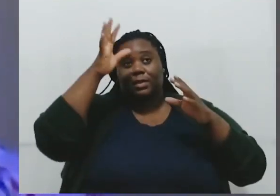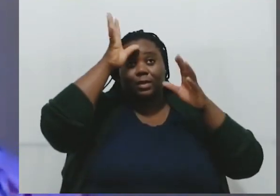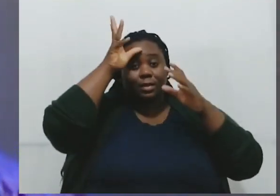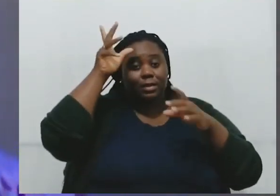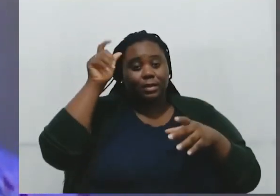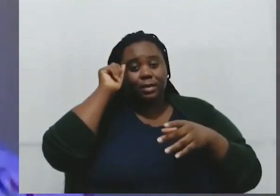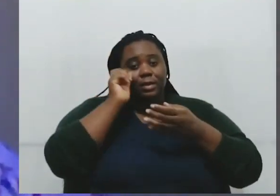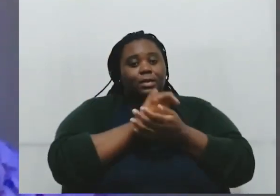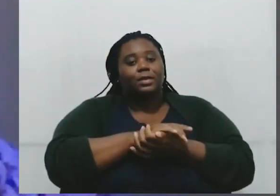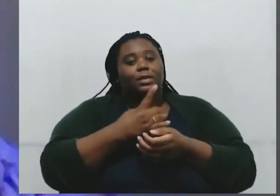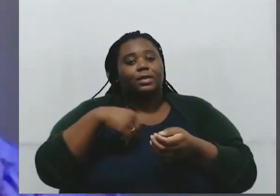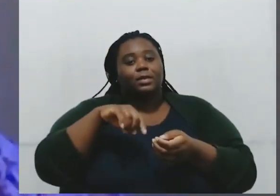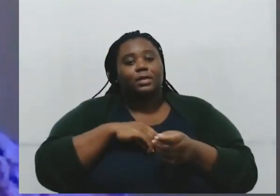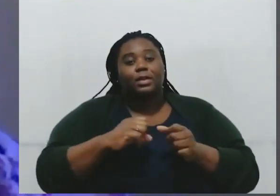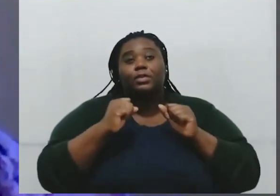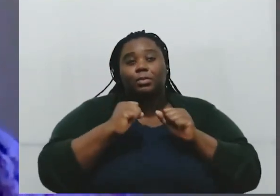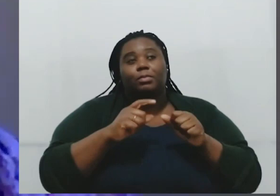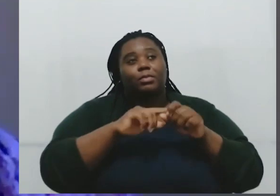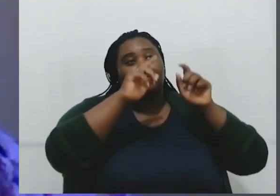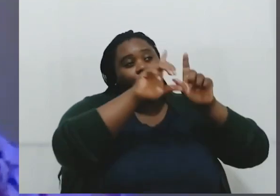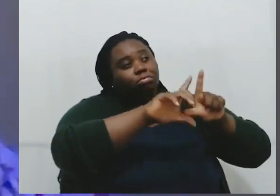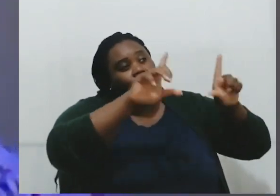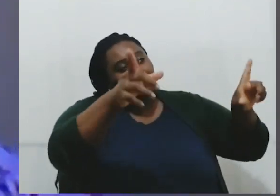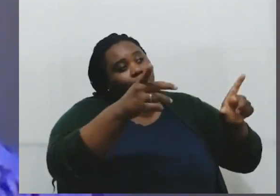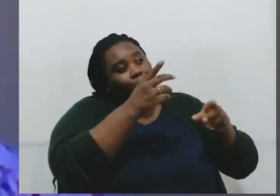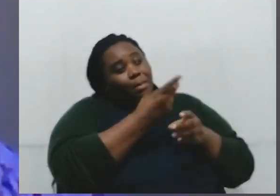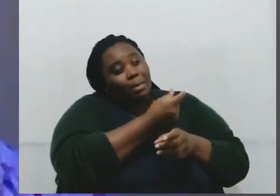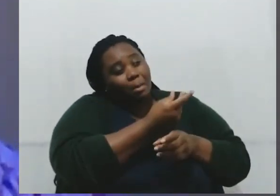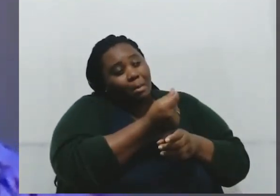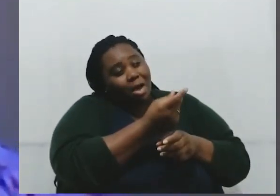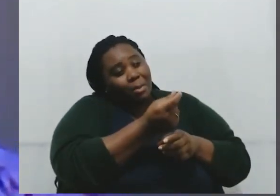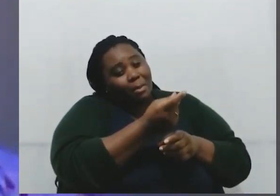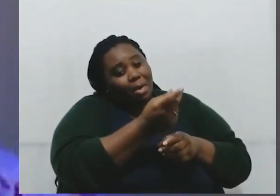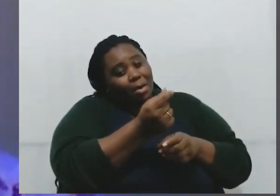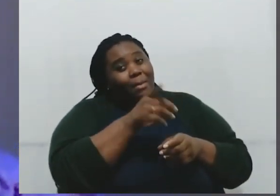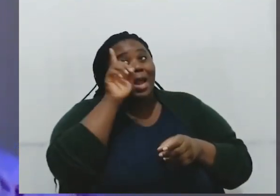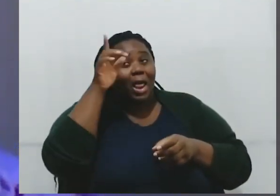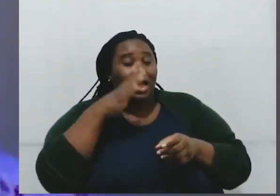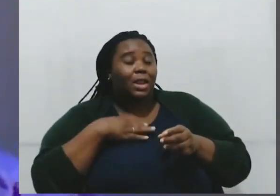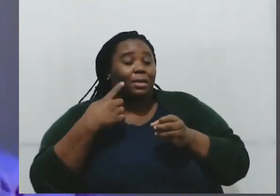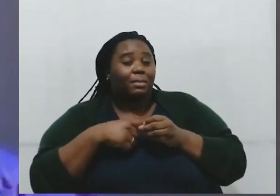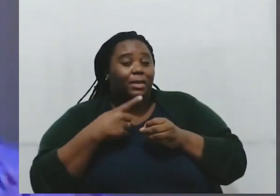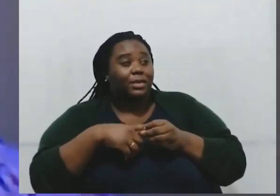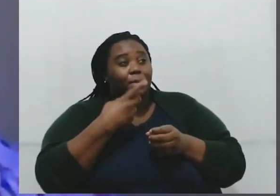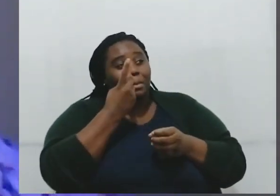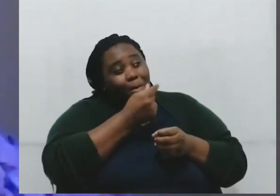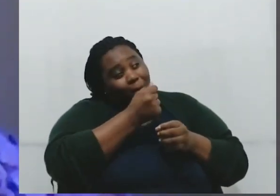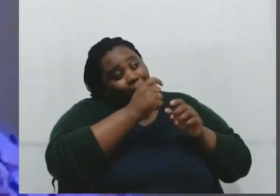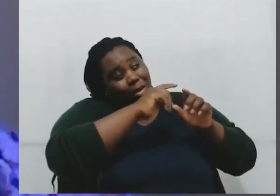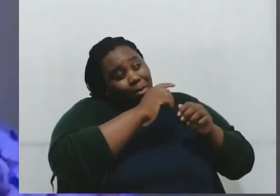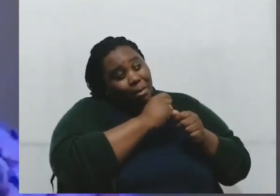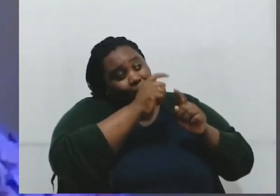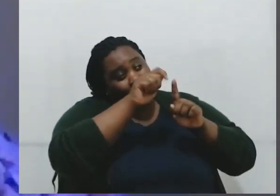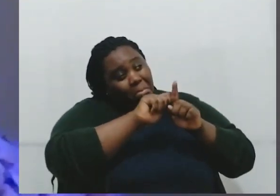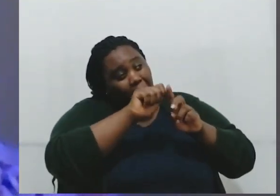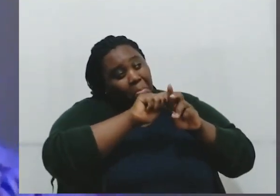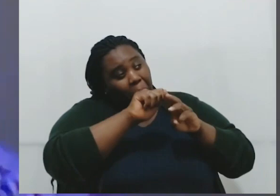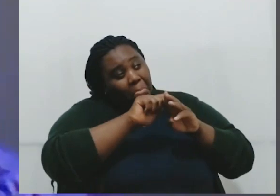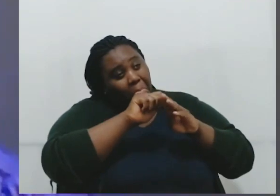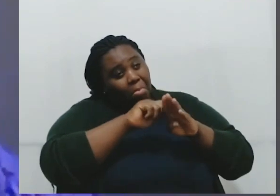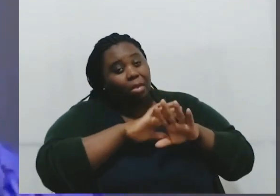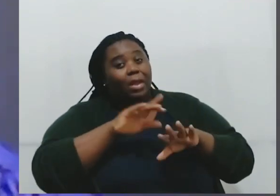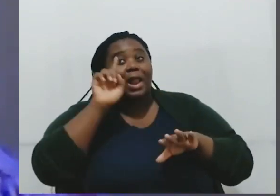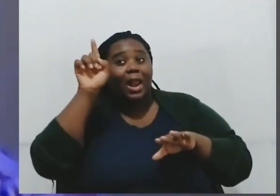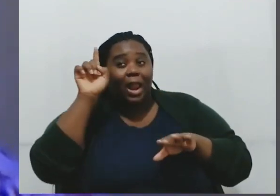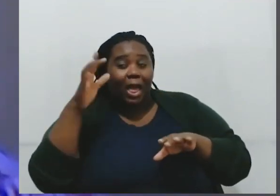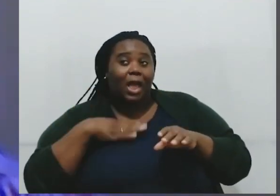Porto Velho. E o público do teatro porto-velhense vai muito ao teatro, né? A gente conseguiu, nós fizemos uma política